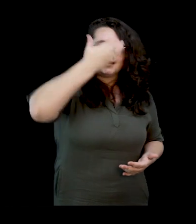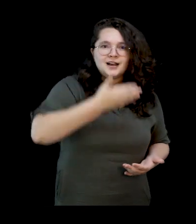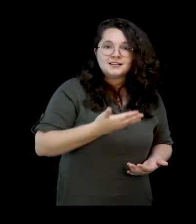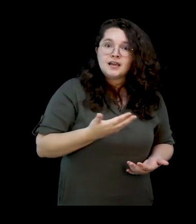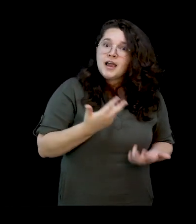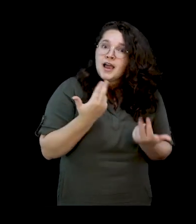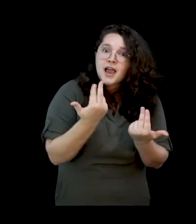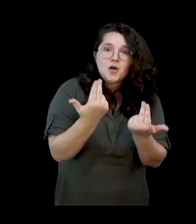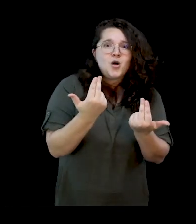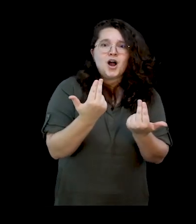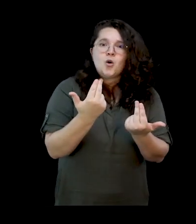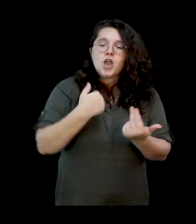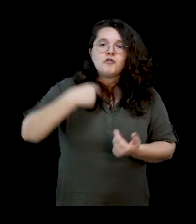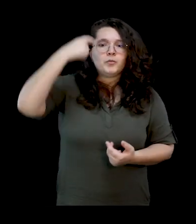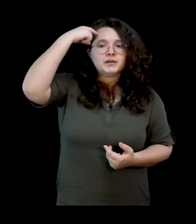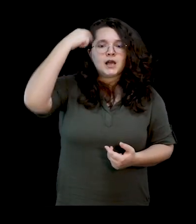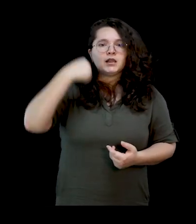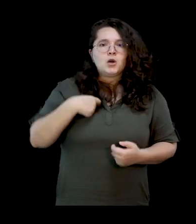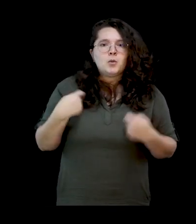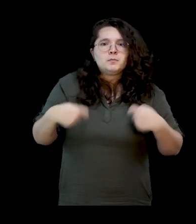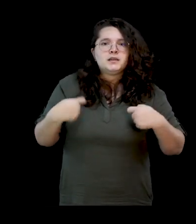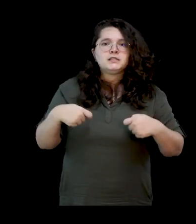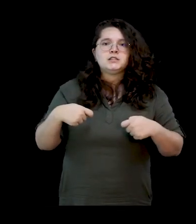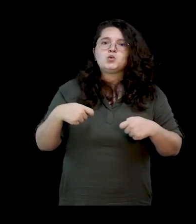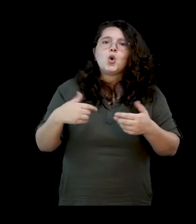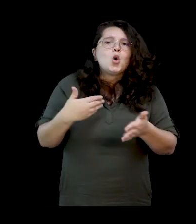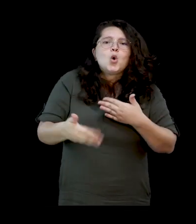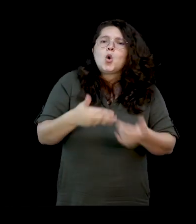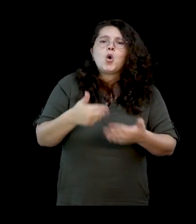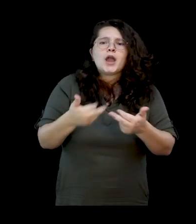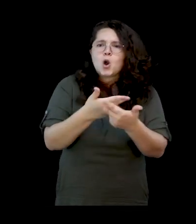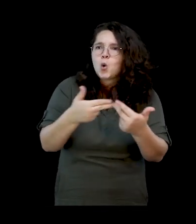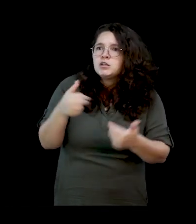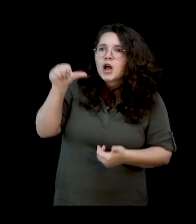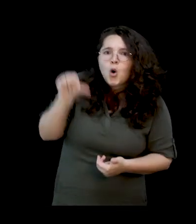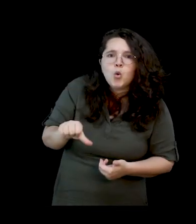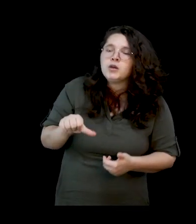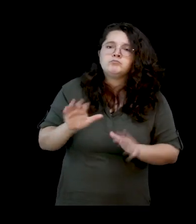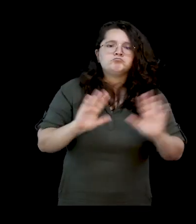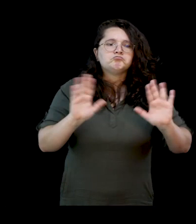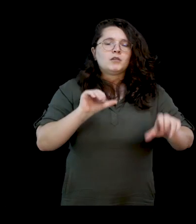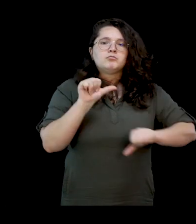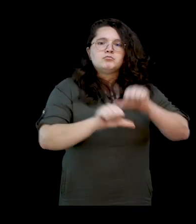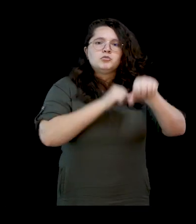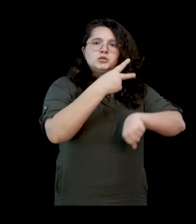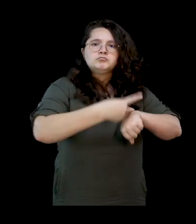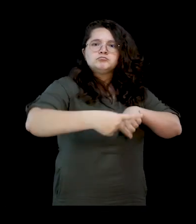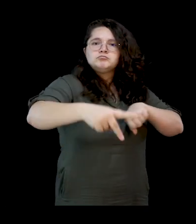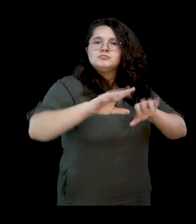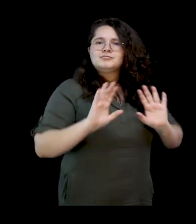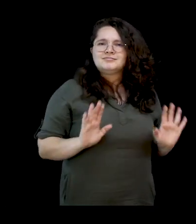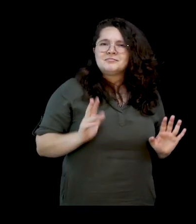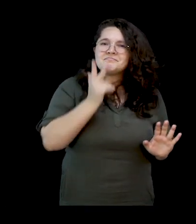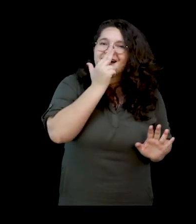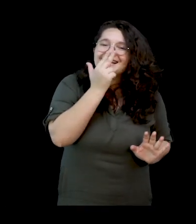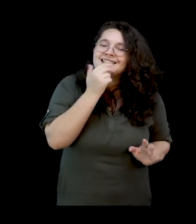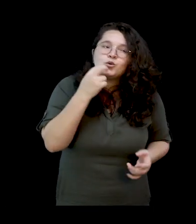numa negatividade que é a negatividade da asepsia, que é aniquilar qualquer conexão entre a produção